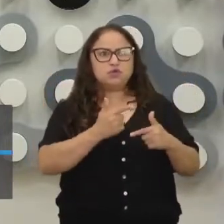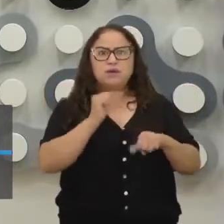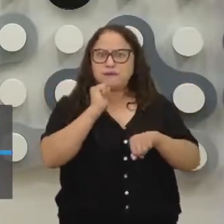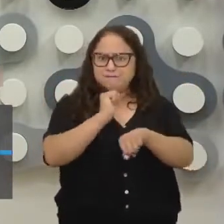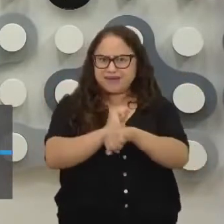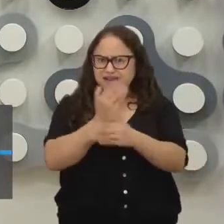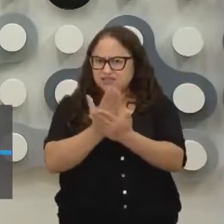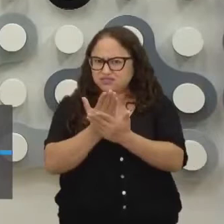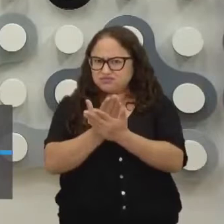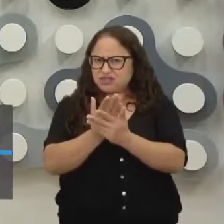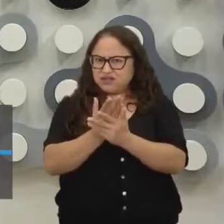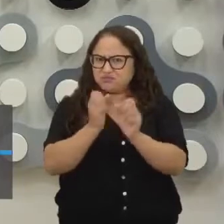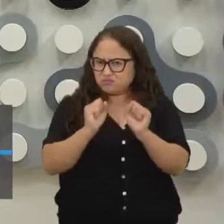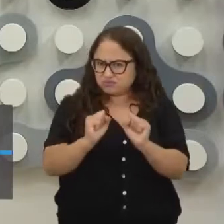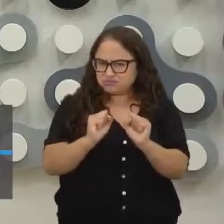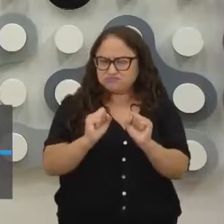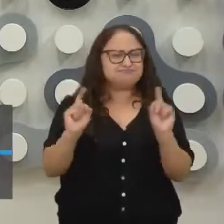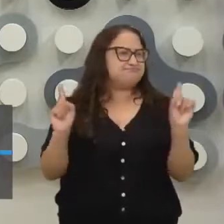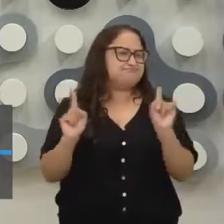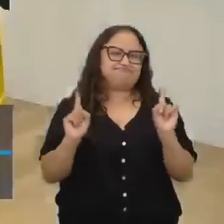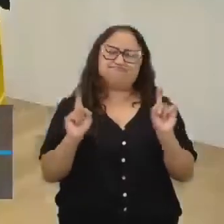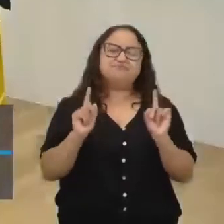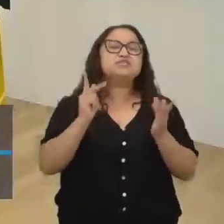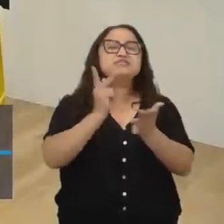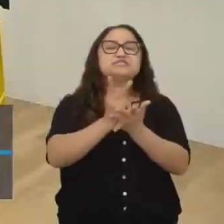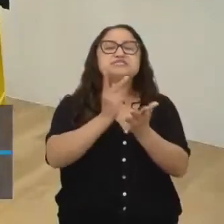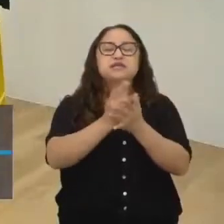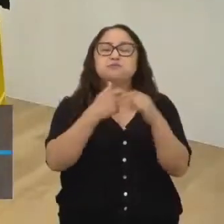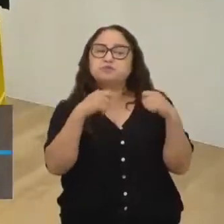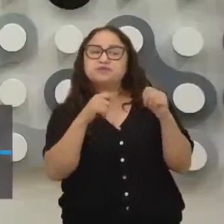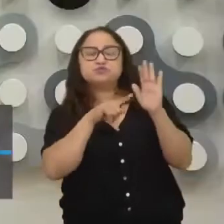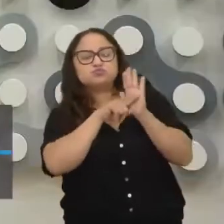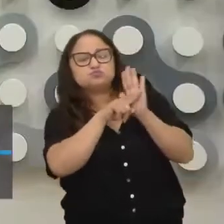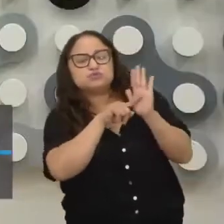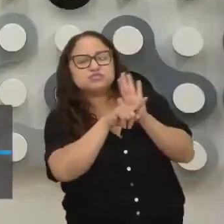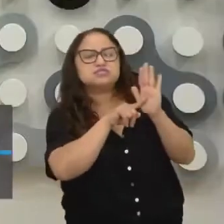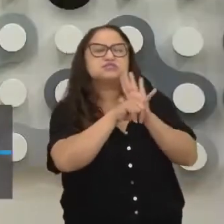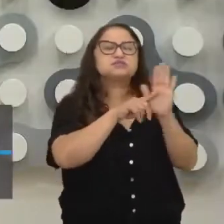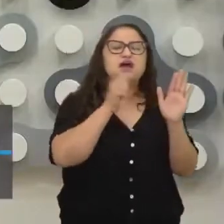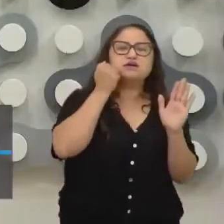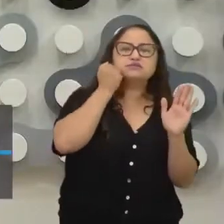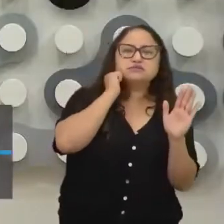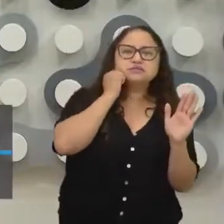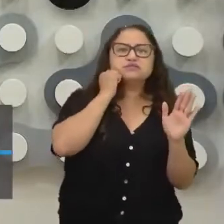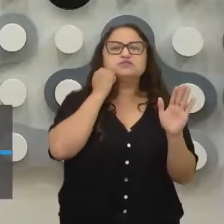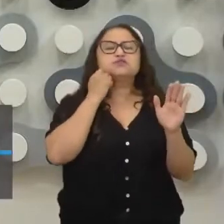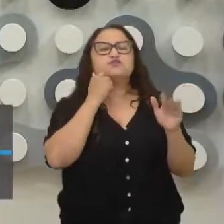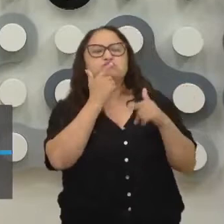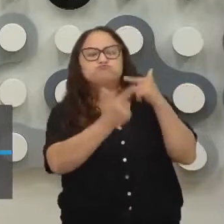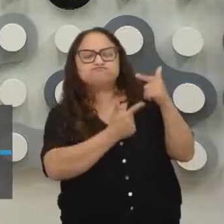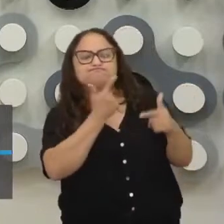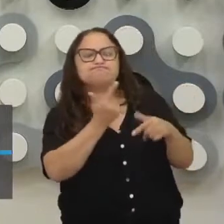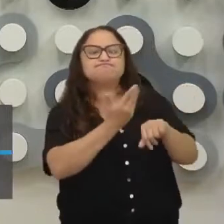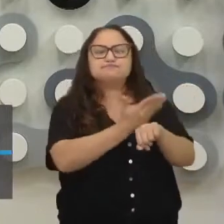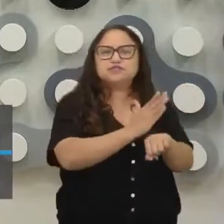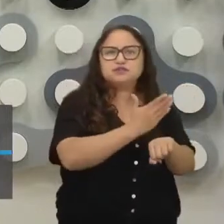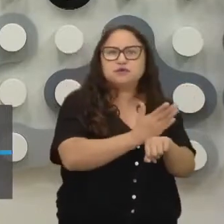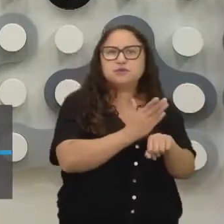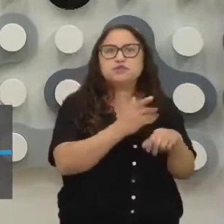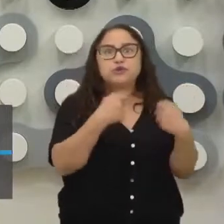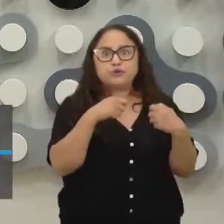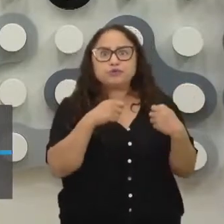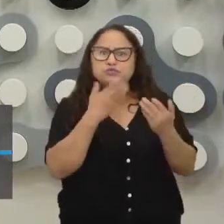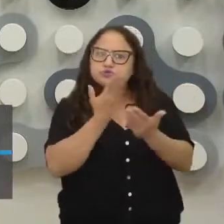estudos. Eu sempre tenho que estar procurando um texto científico, verificando os novos tipos de treinamento. Eu tenho que acompanhar